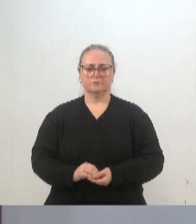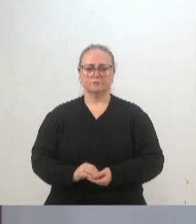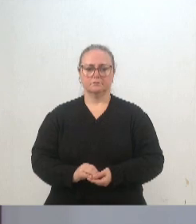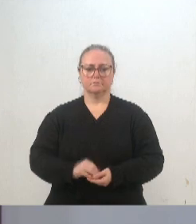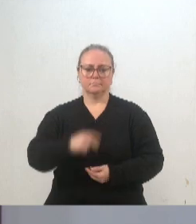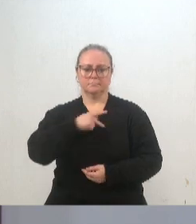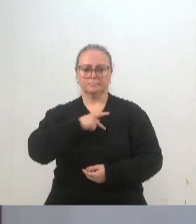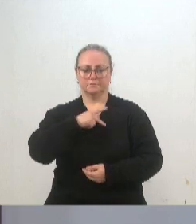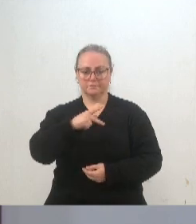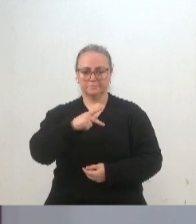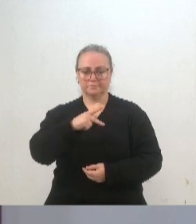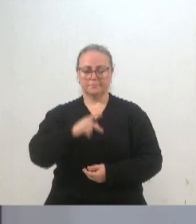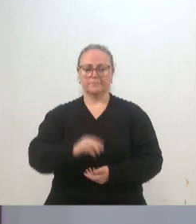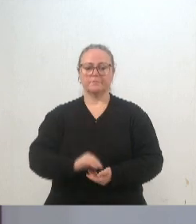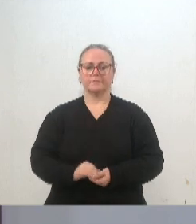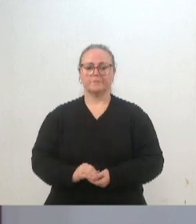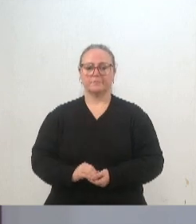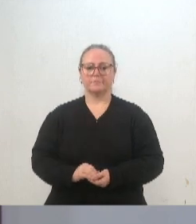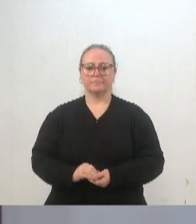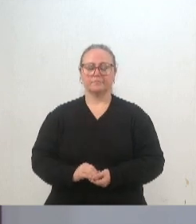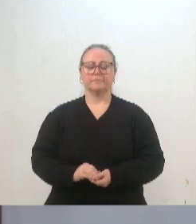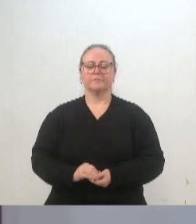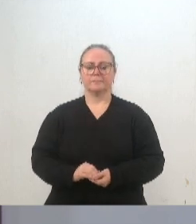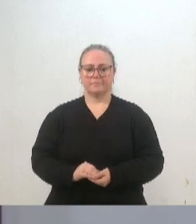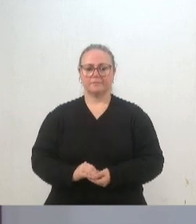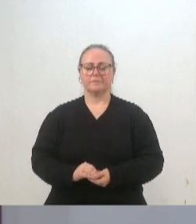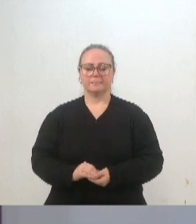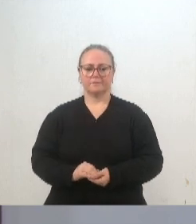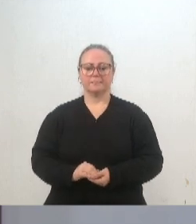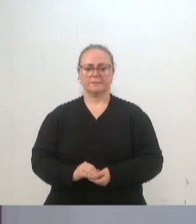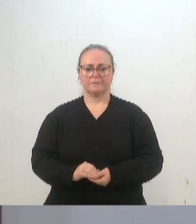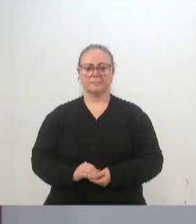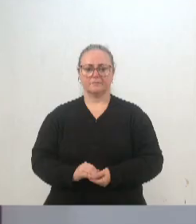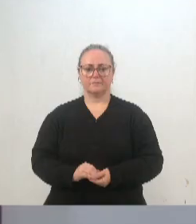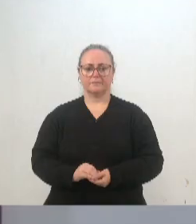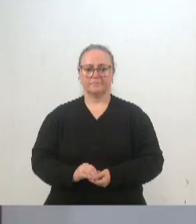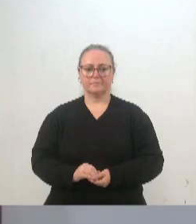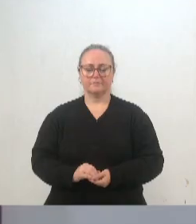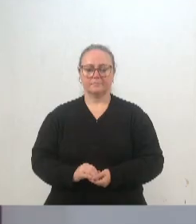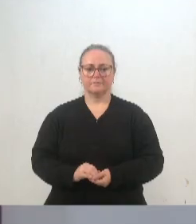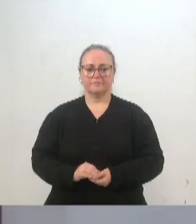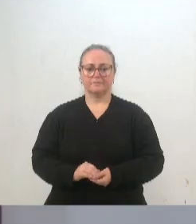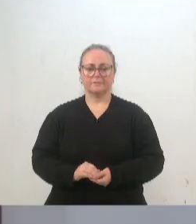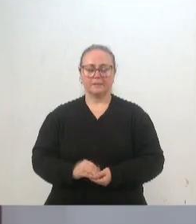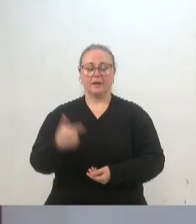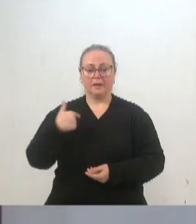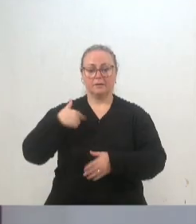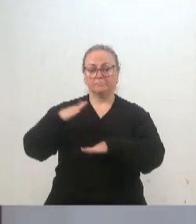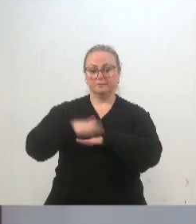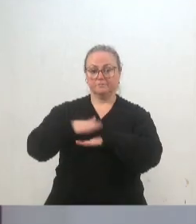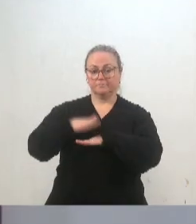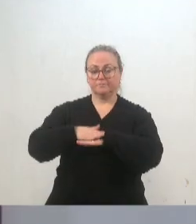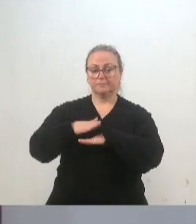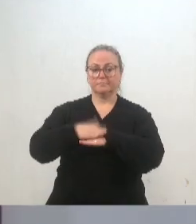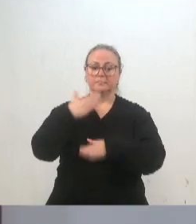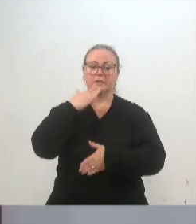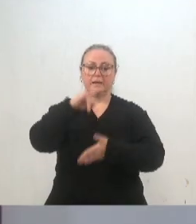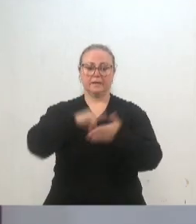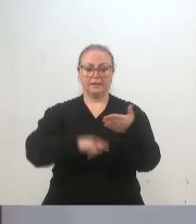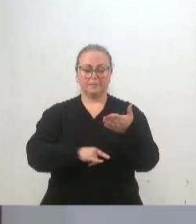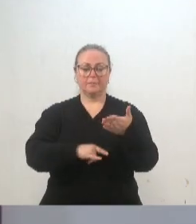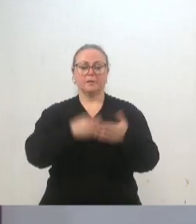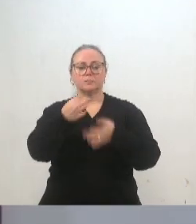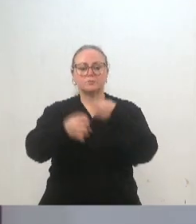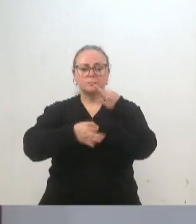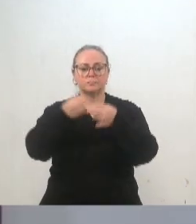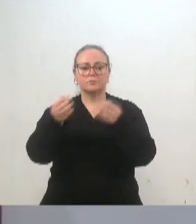favor. Com a palavra. Com isso, eu fiz esse requerimento já dando a sugestão para que a gente continuasse